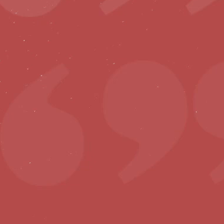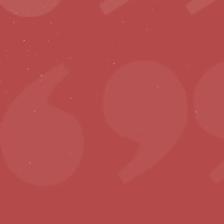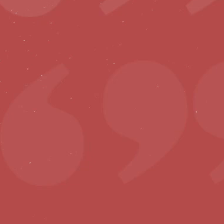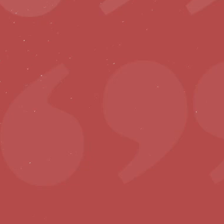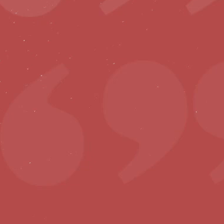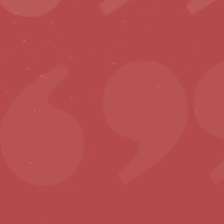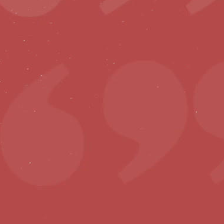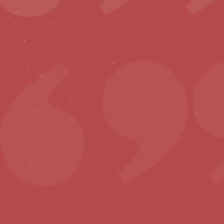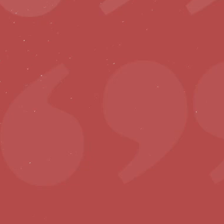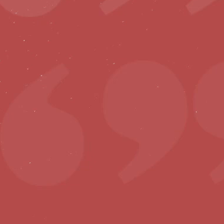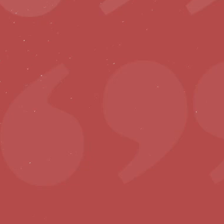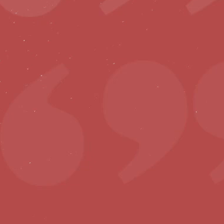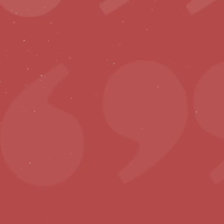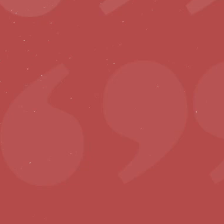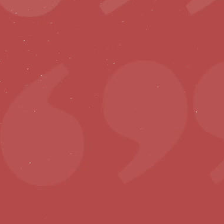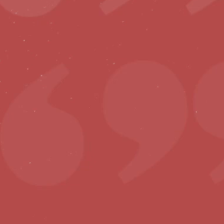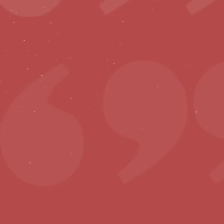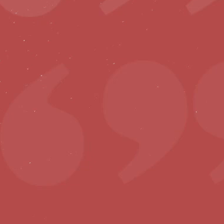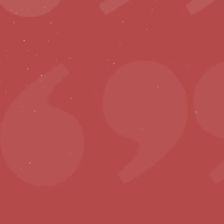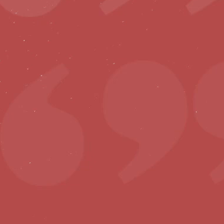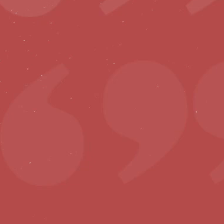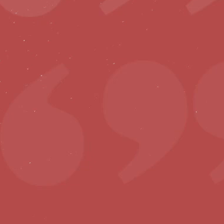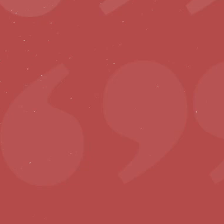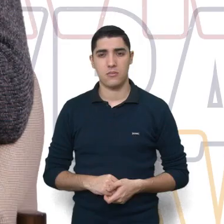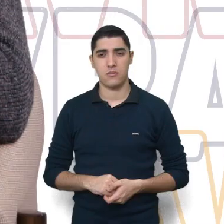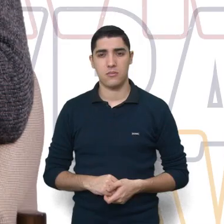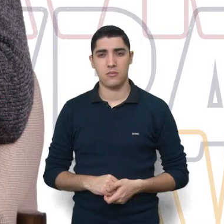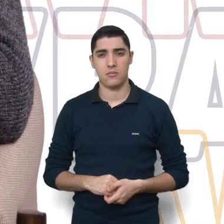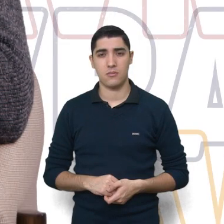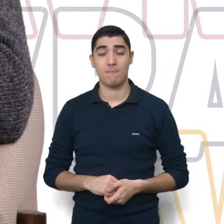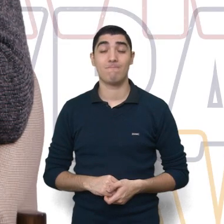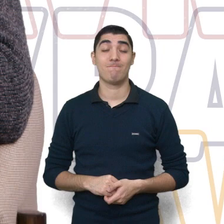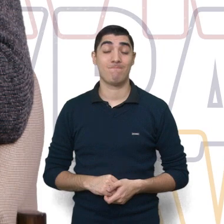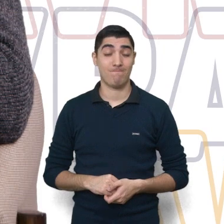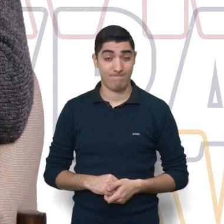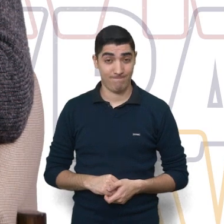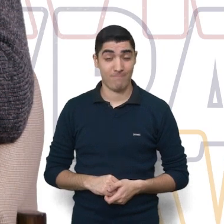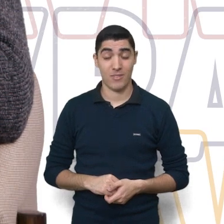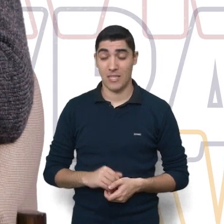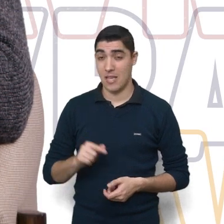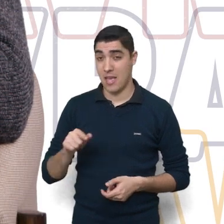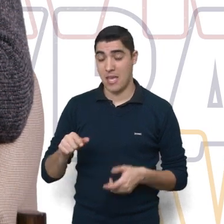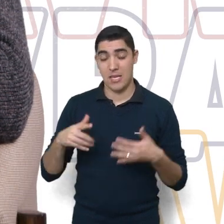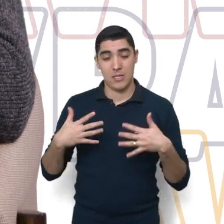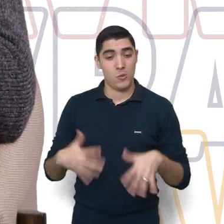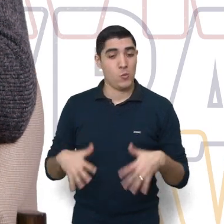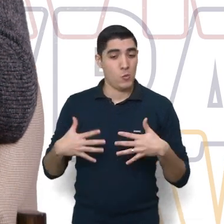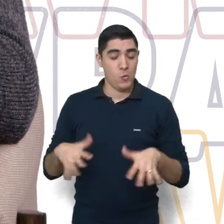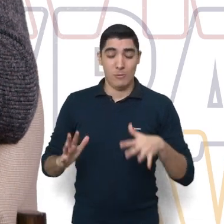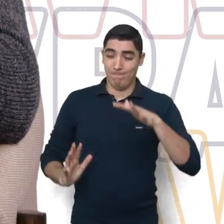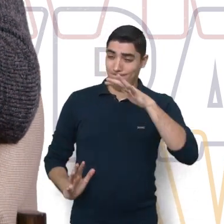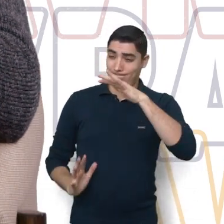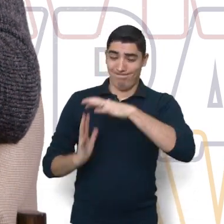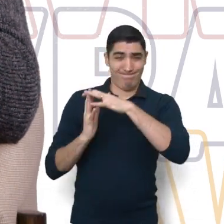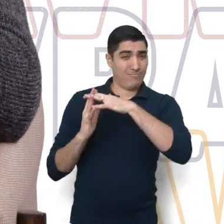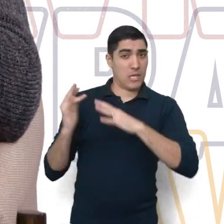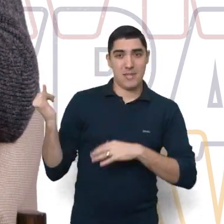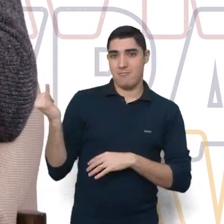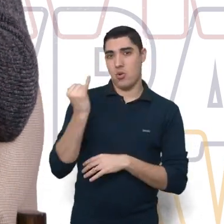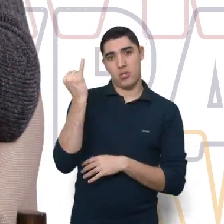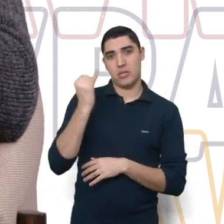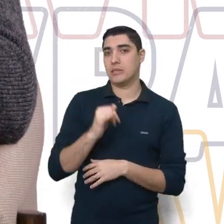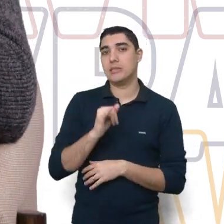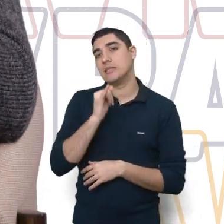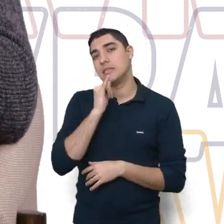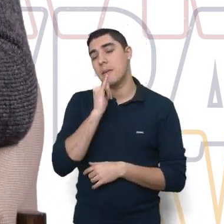a importância da educação ambiental ela é extremamente importante é quando a gente pega lá os objetivos